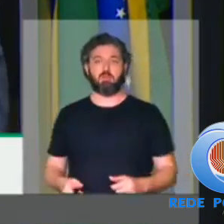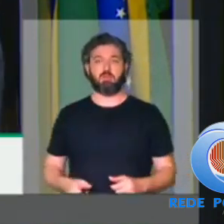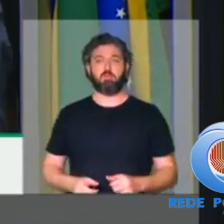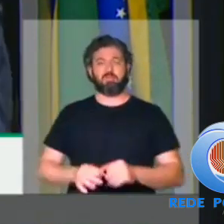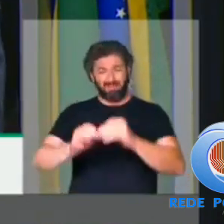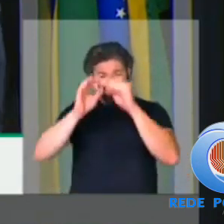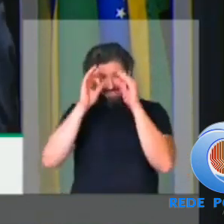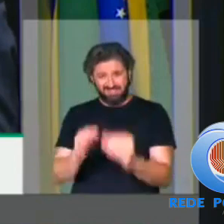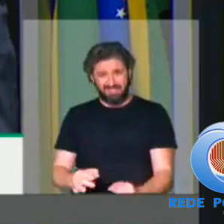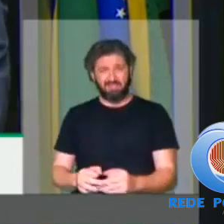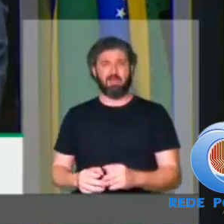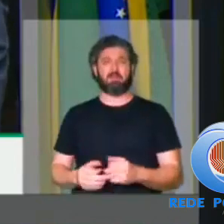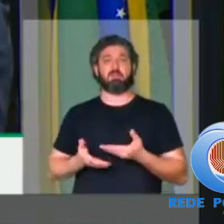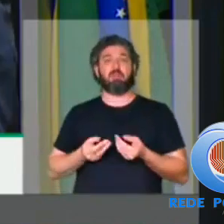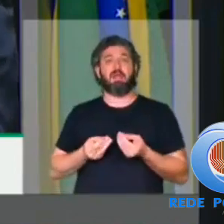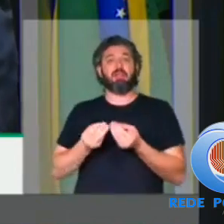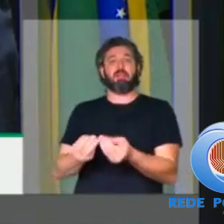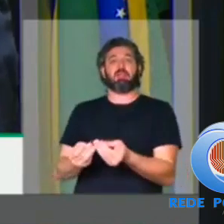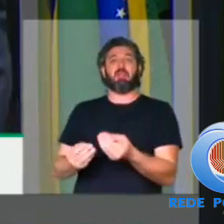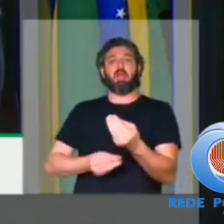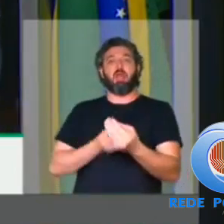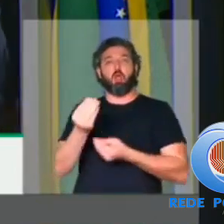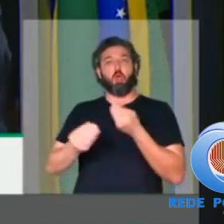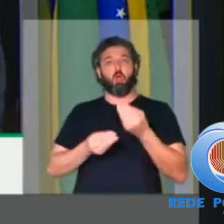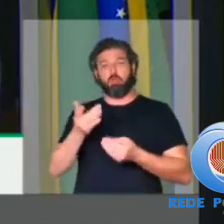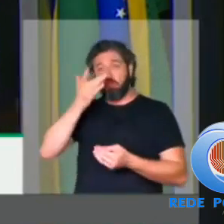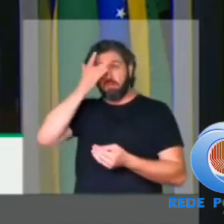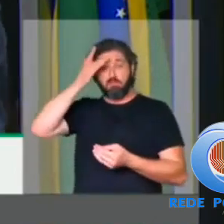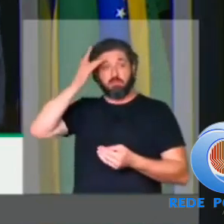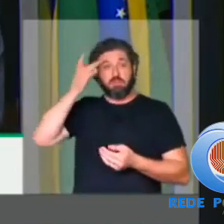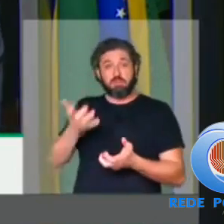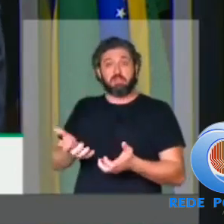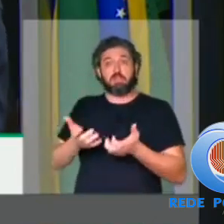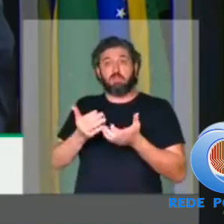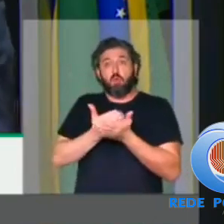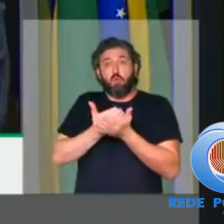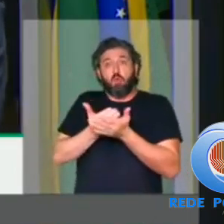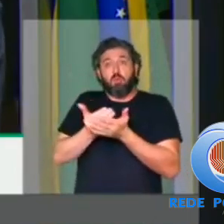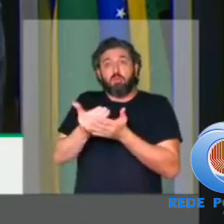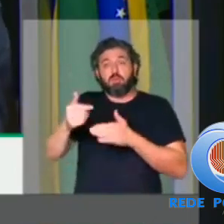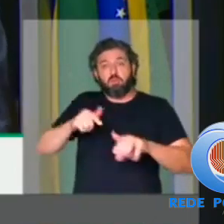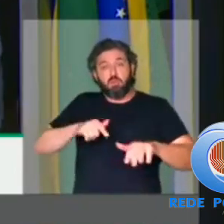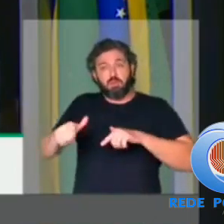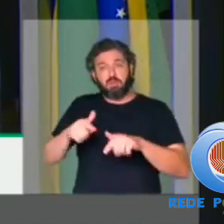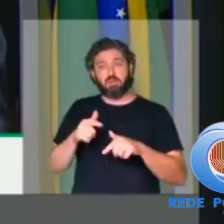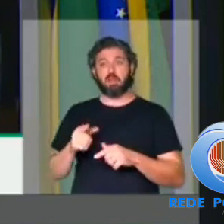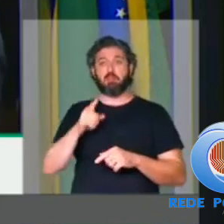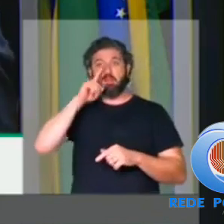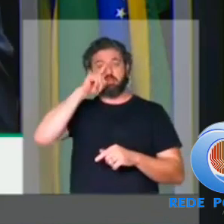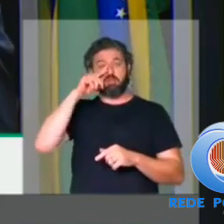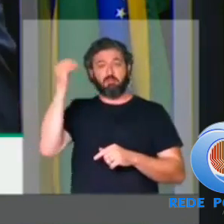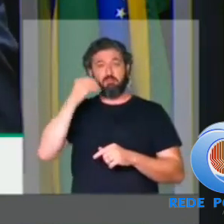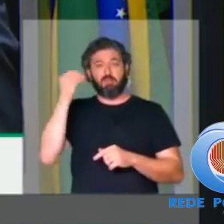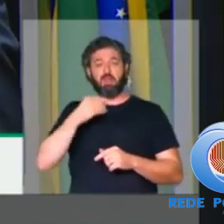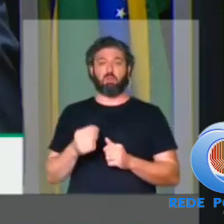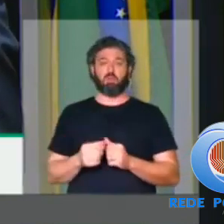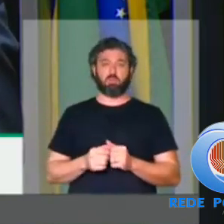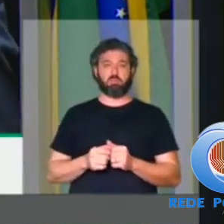É justamente para dar condições àqueles que exercem atividades de baixo